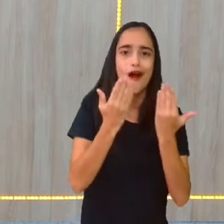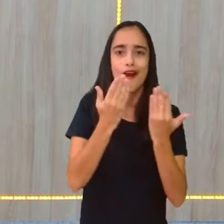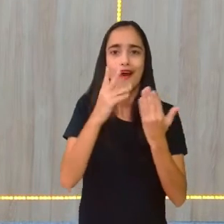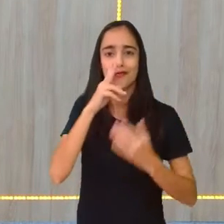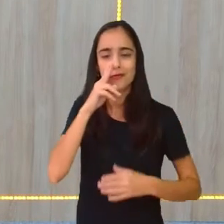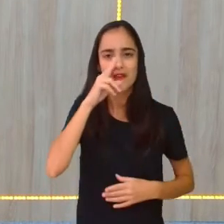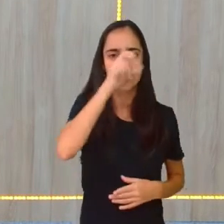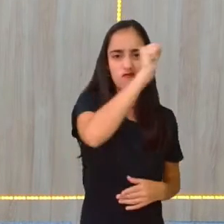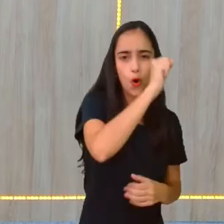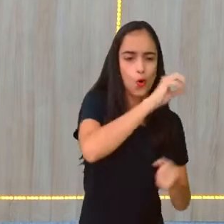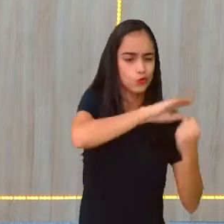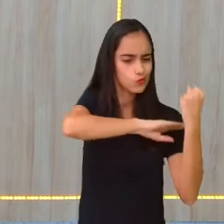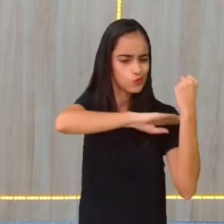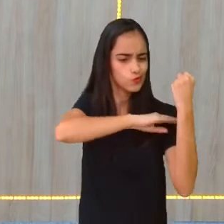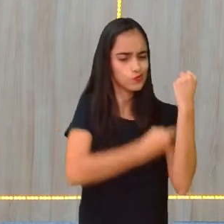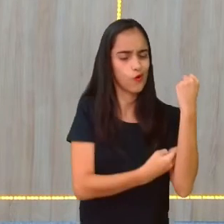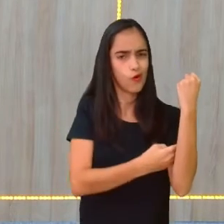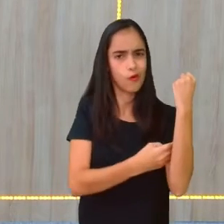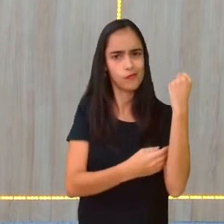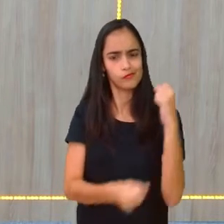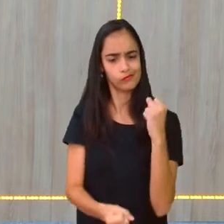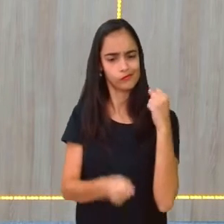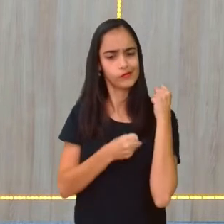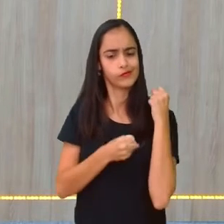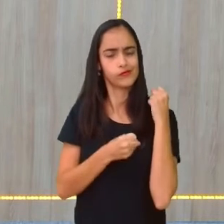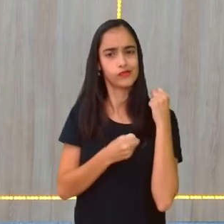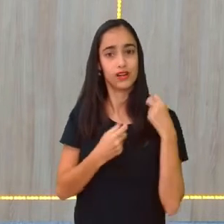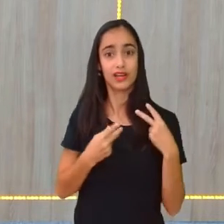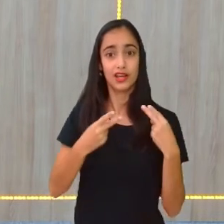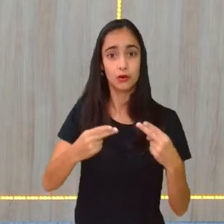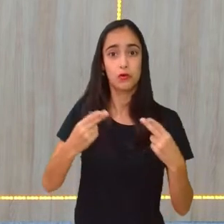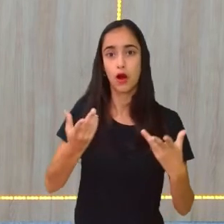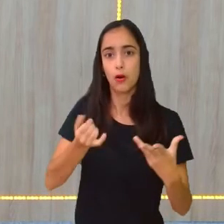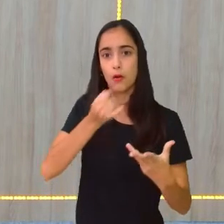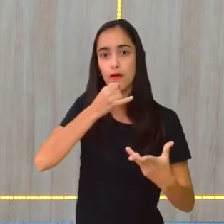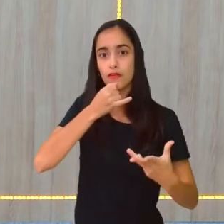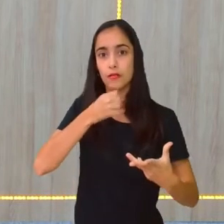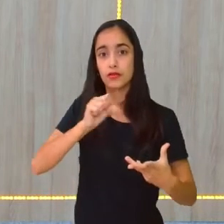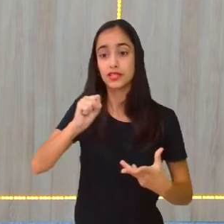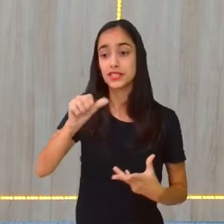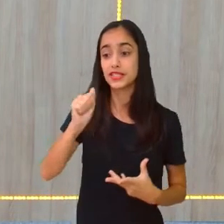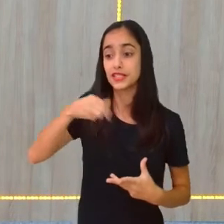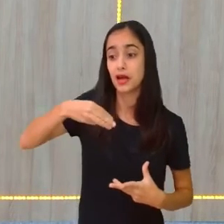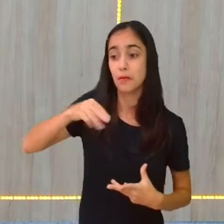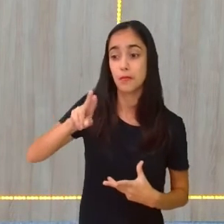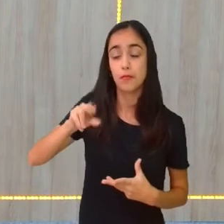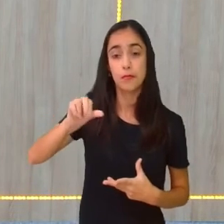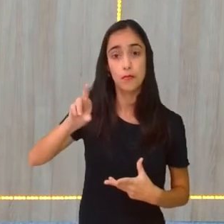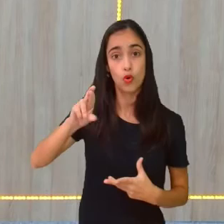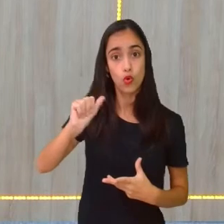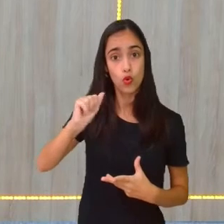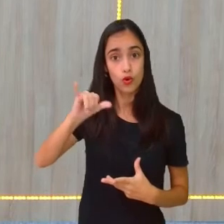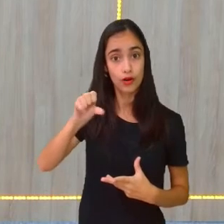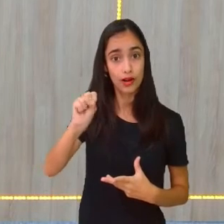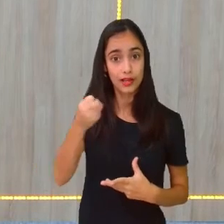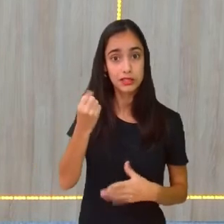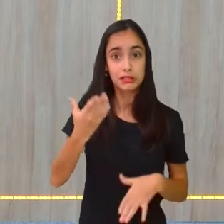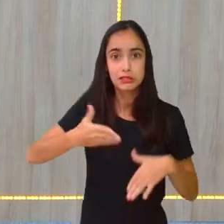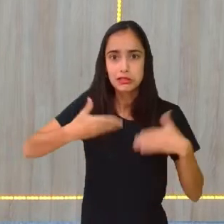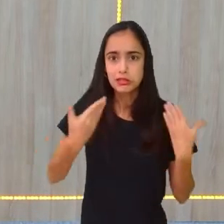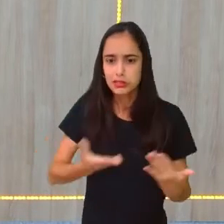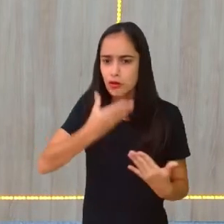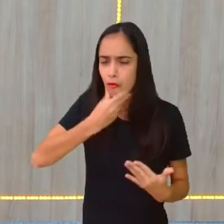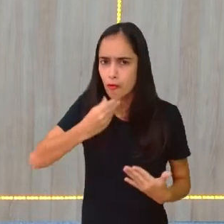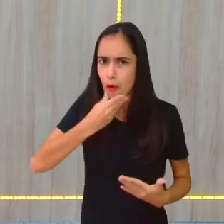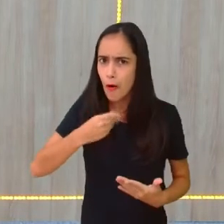ferocidade e força de combate com os samurais japoneses. Então é um guerreiro assim, os cabas eram, como diz aqui